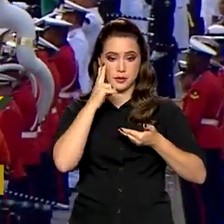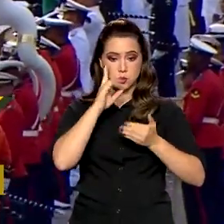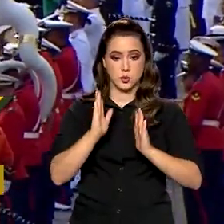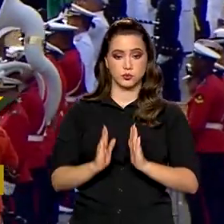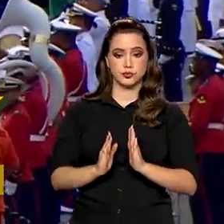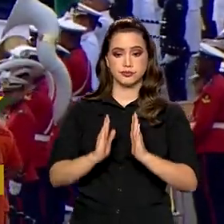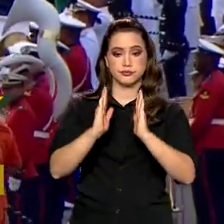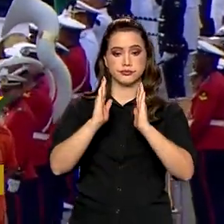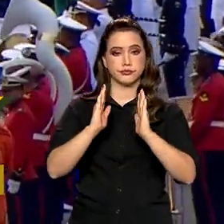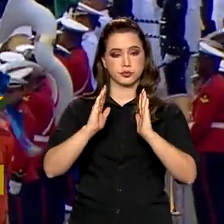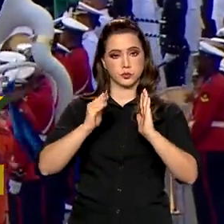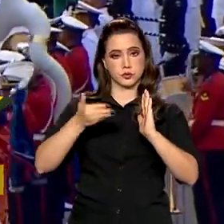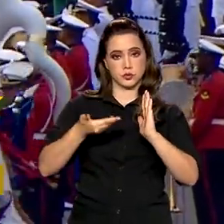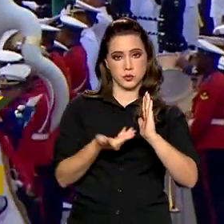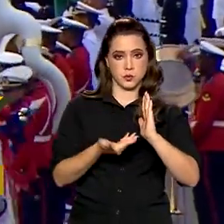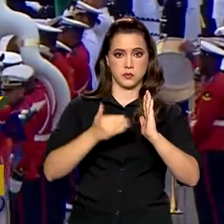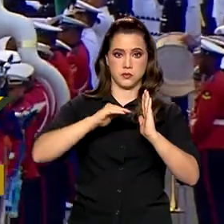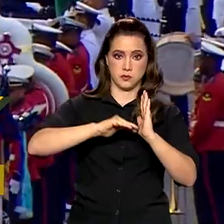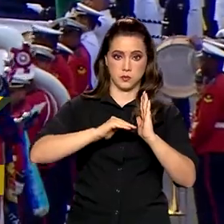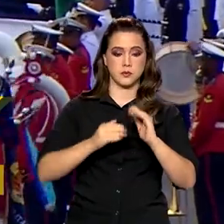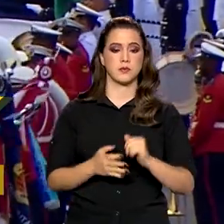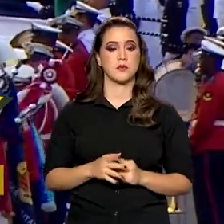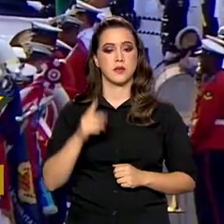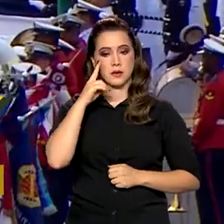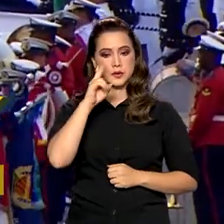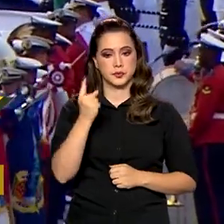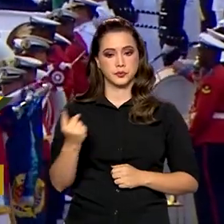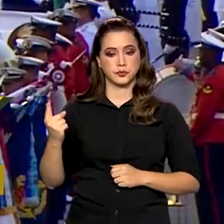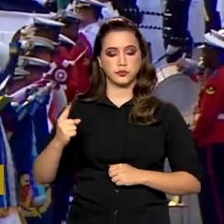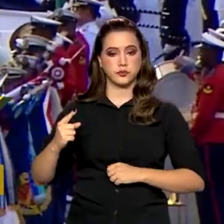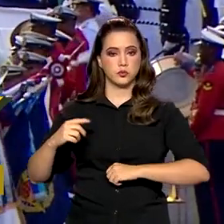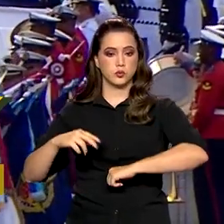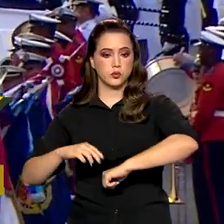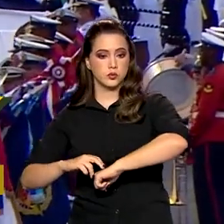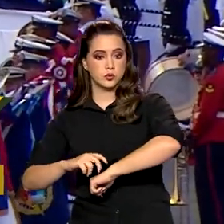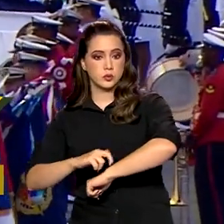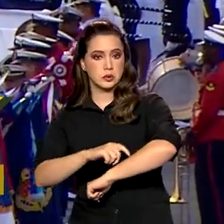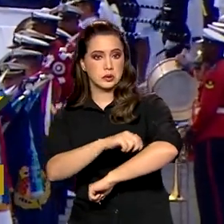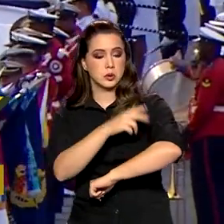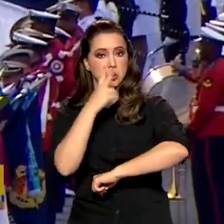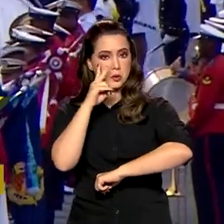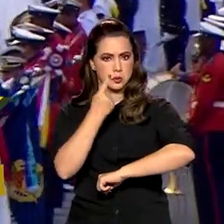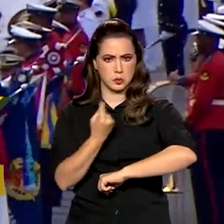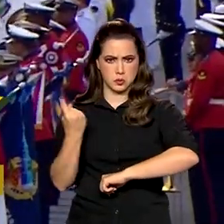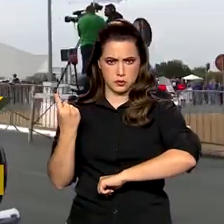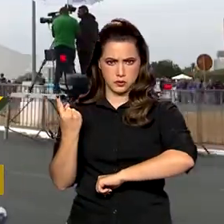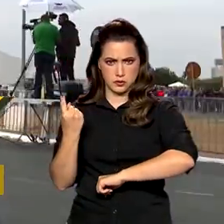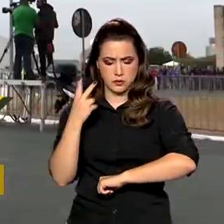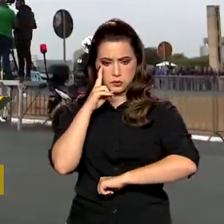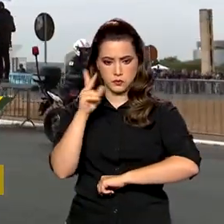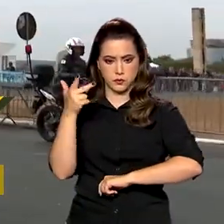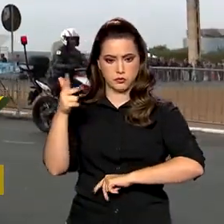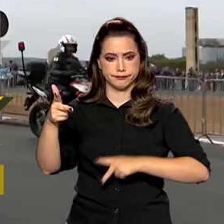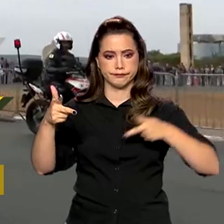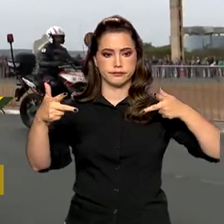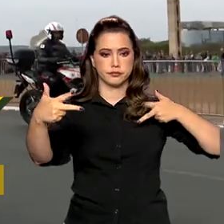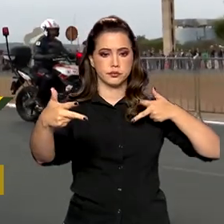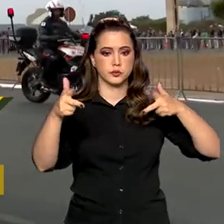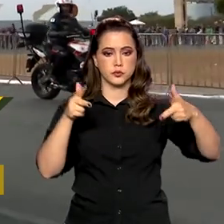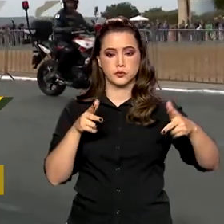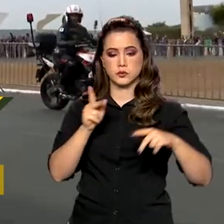do Palácio do Planalto, a rampa também do Palácio do Planalto. Agora um outro ângulo, você acompanha aí de um outro ângulo